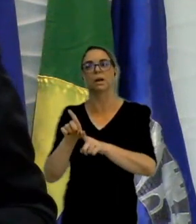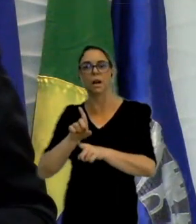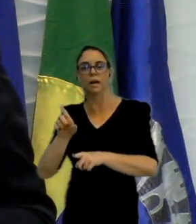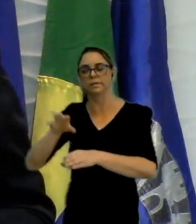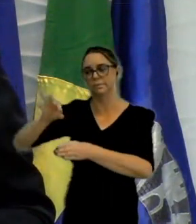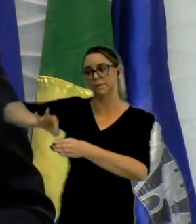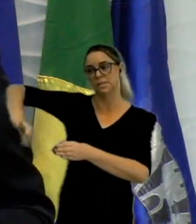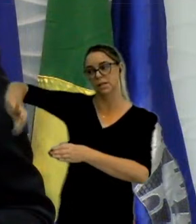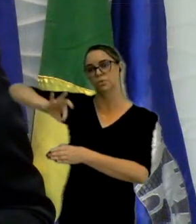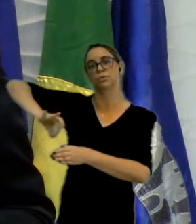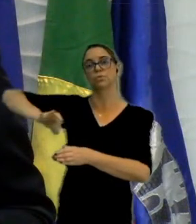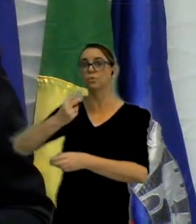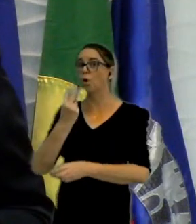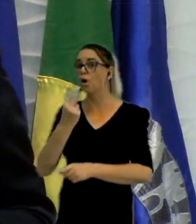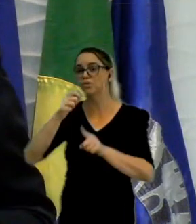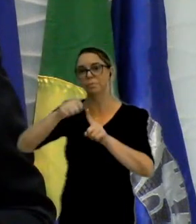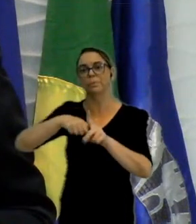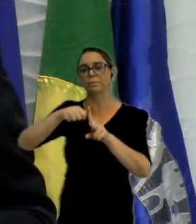água.